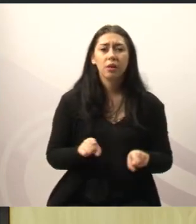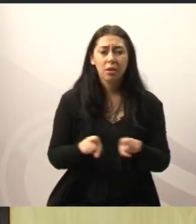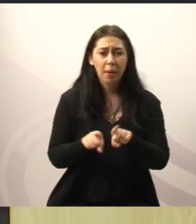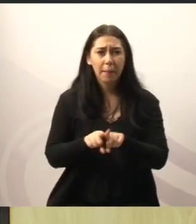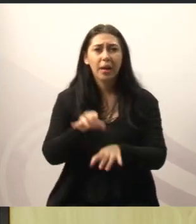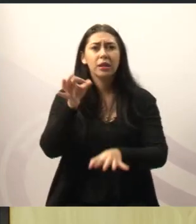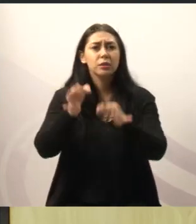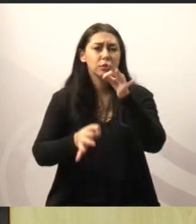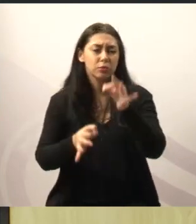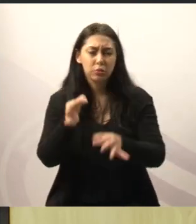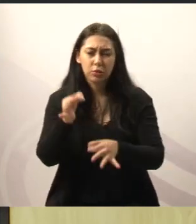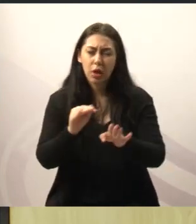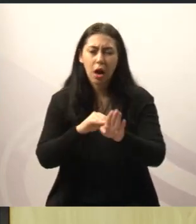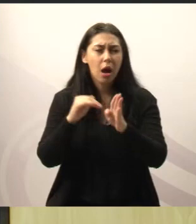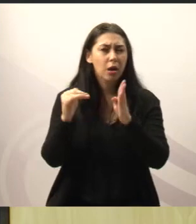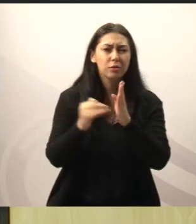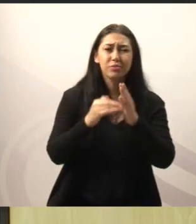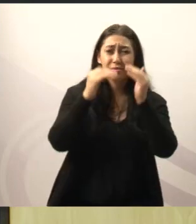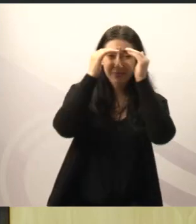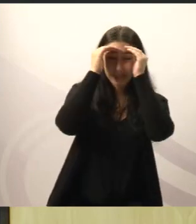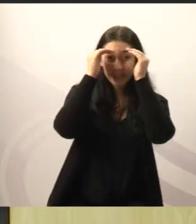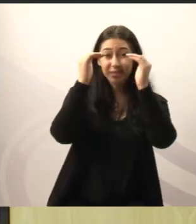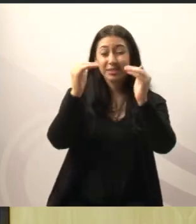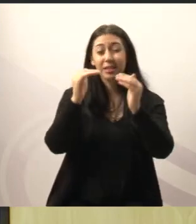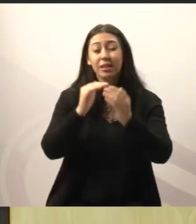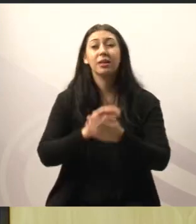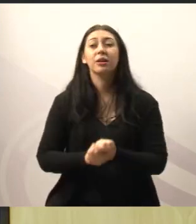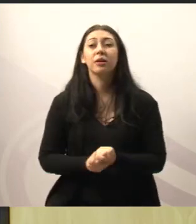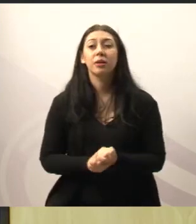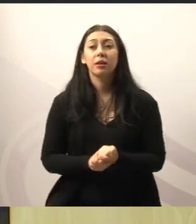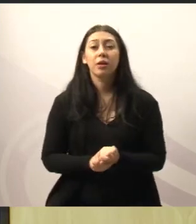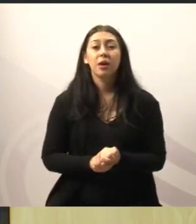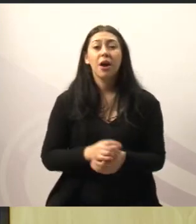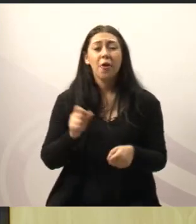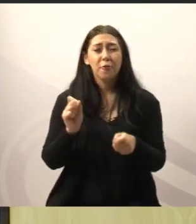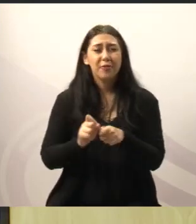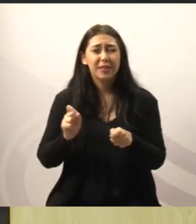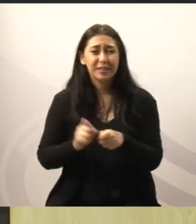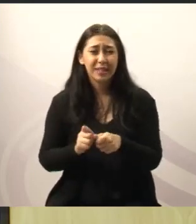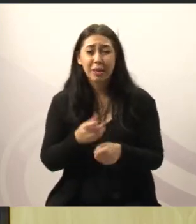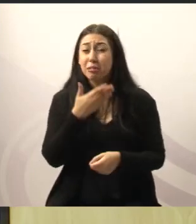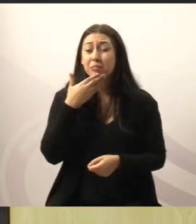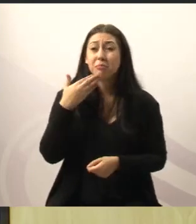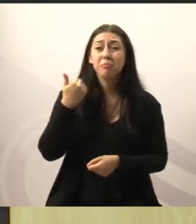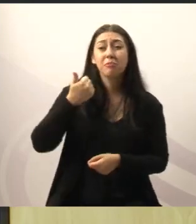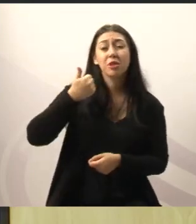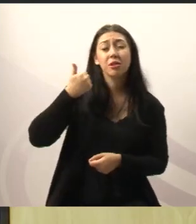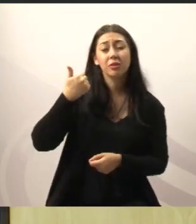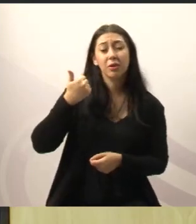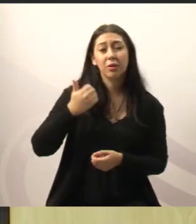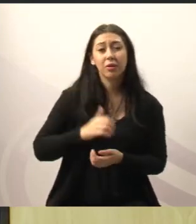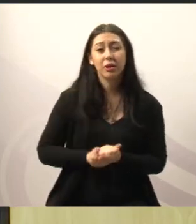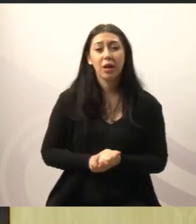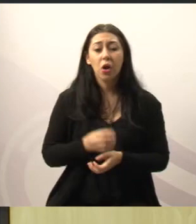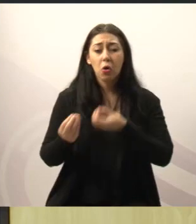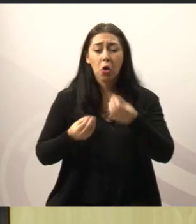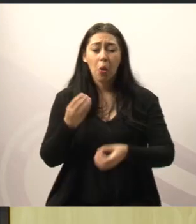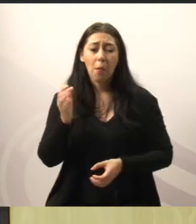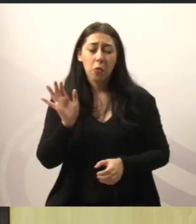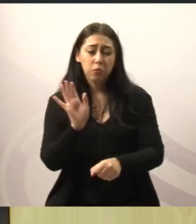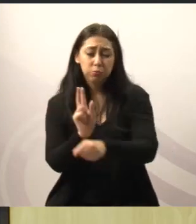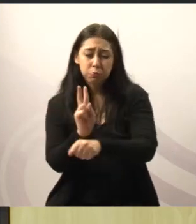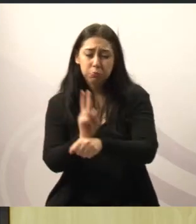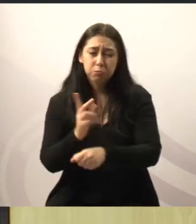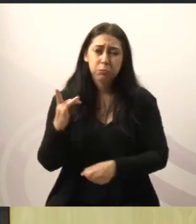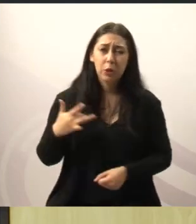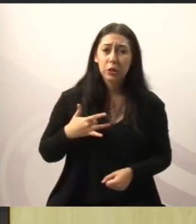Ministério Público e Defensoria para alcançar um resultado salutar do que pede a Constituição na priorização da saúde, segurança e